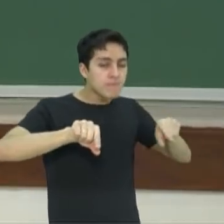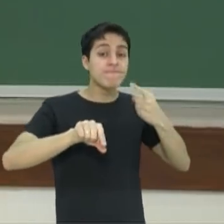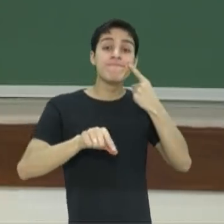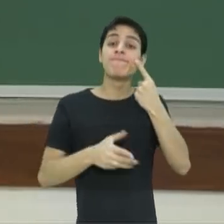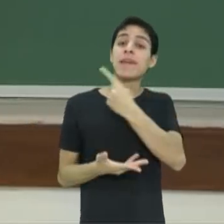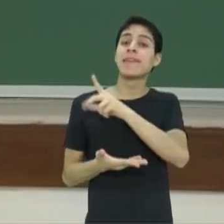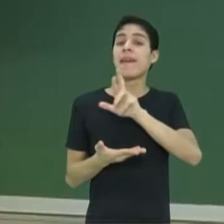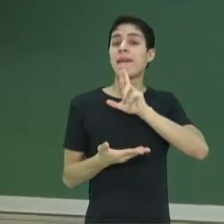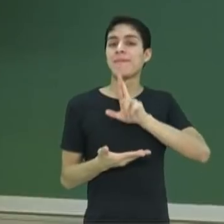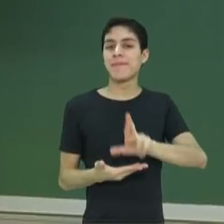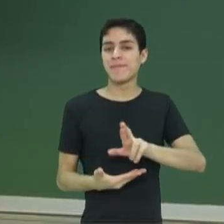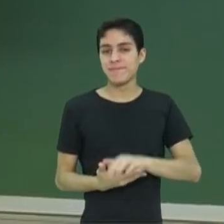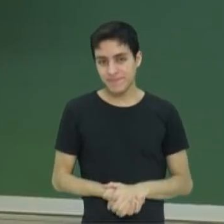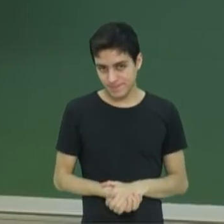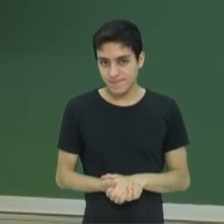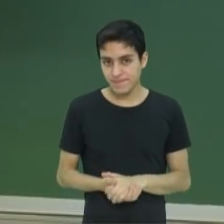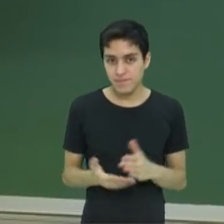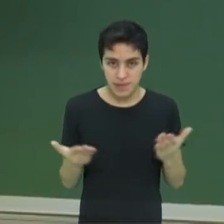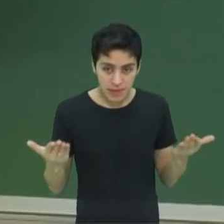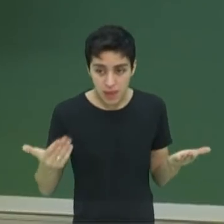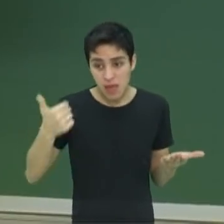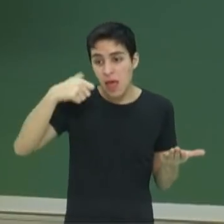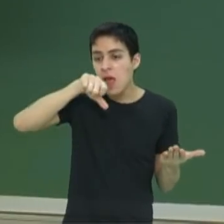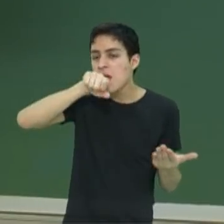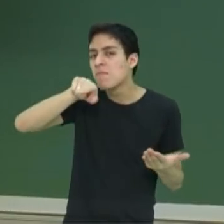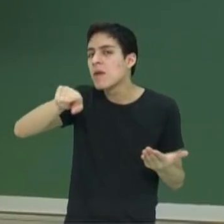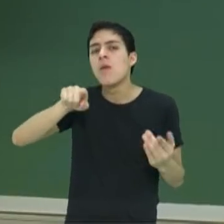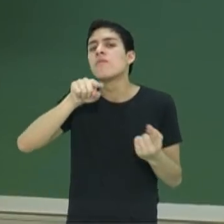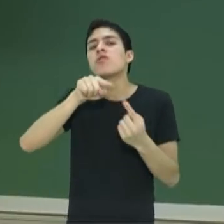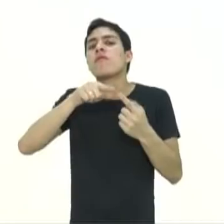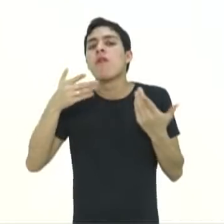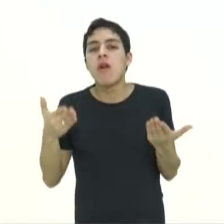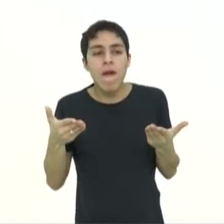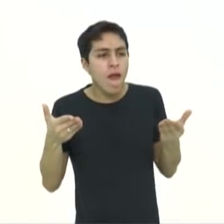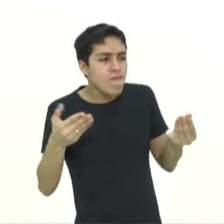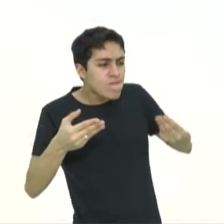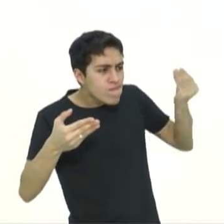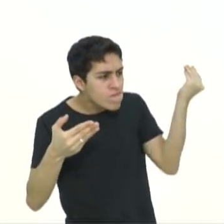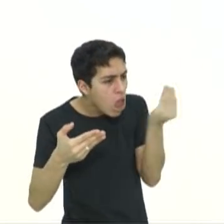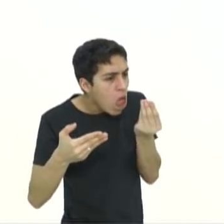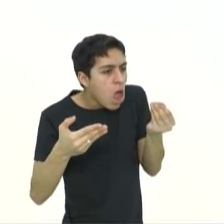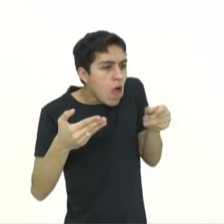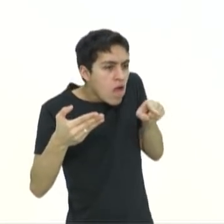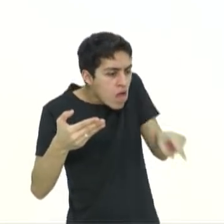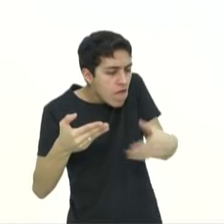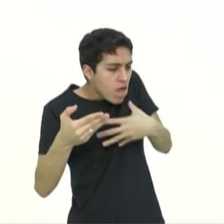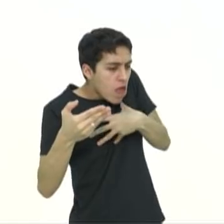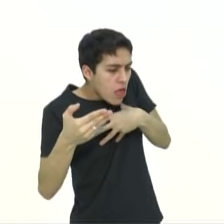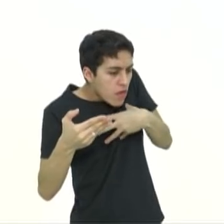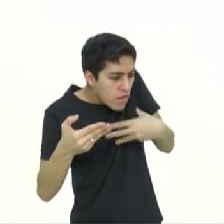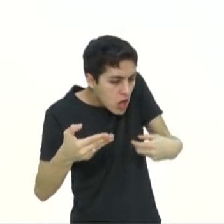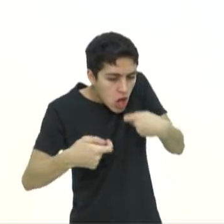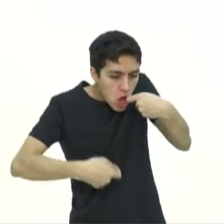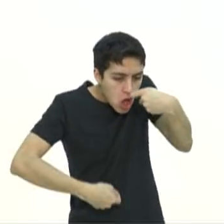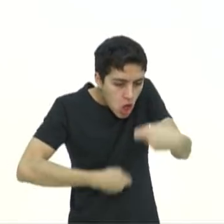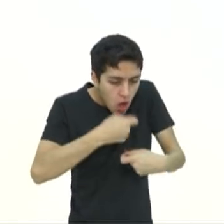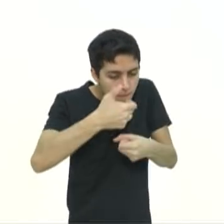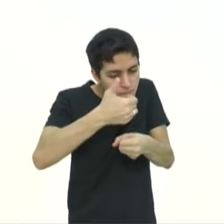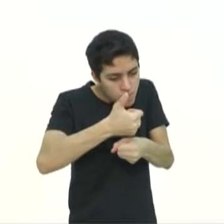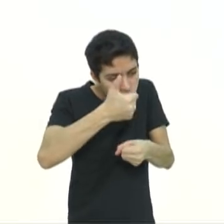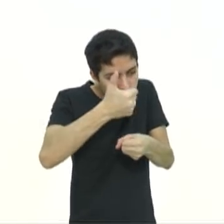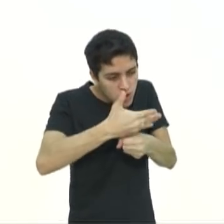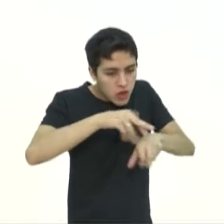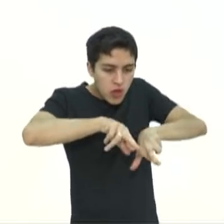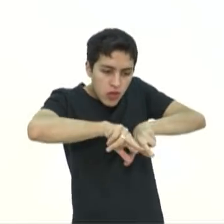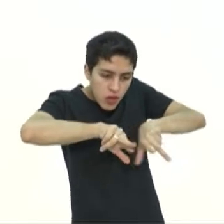resposta. O objetivo da mãe é convencer o filho a comer legumes e verduras, pois ela não quer que o filho fique